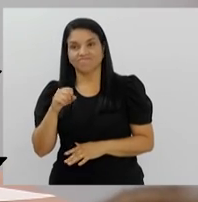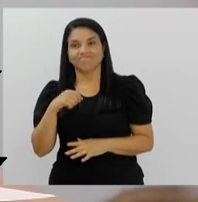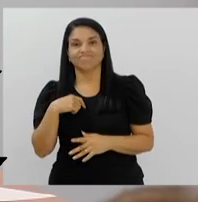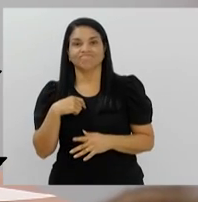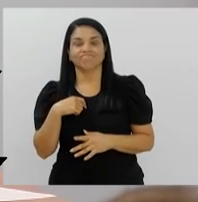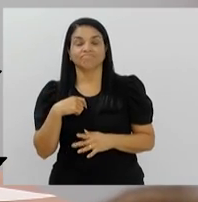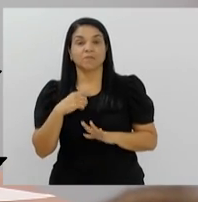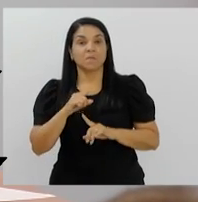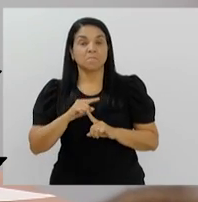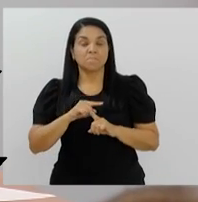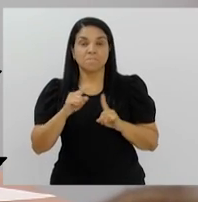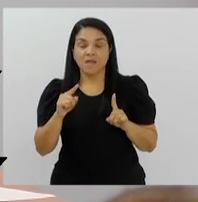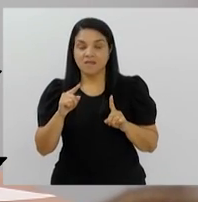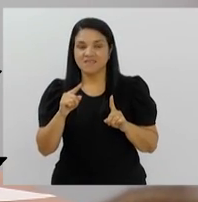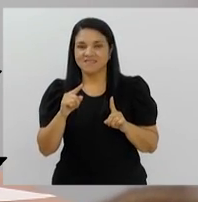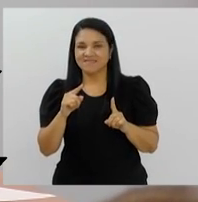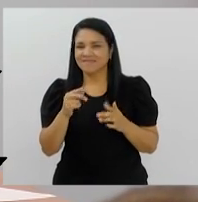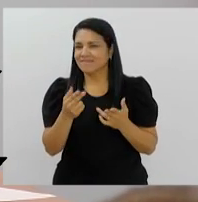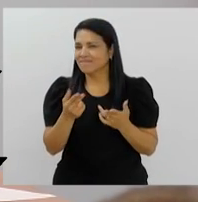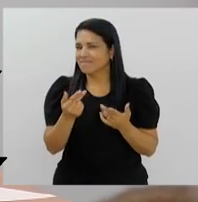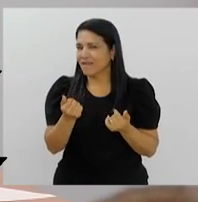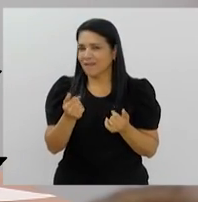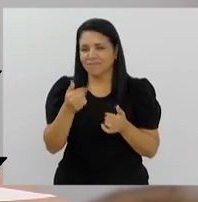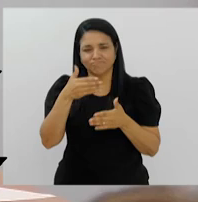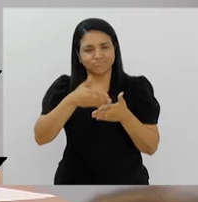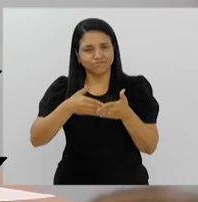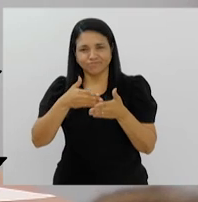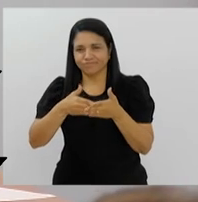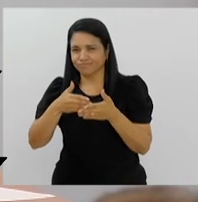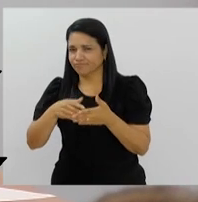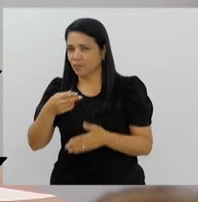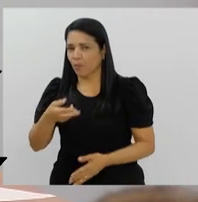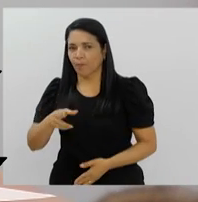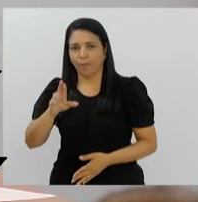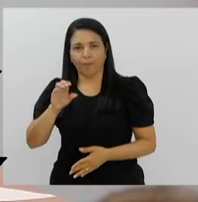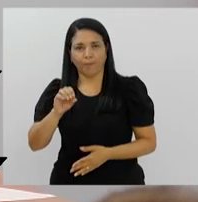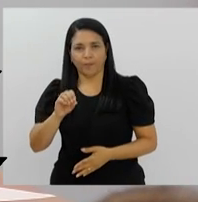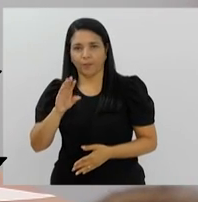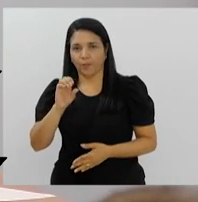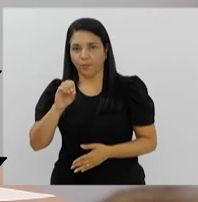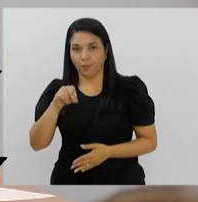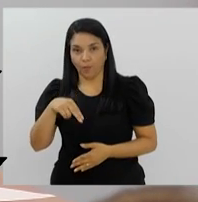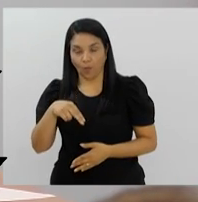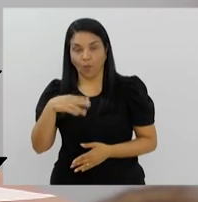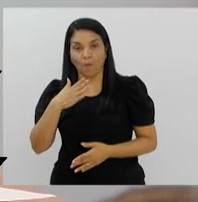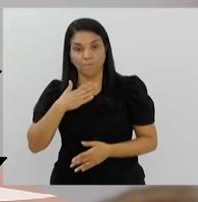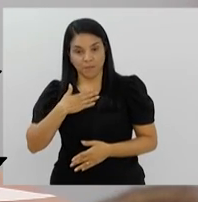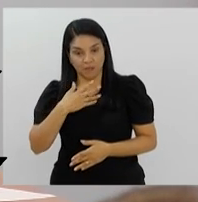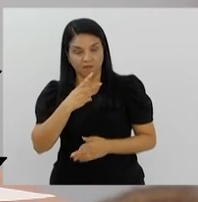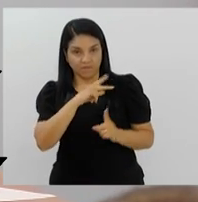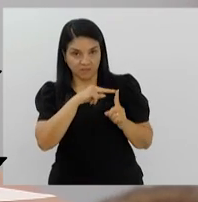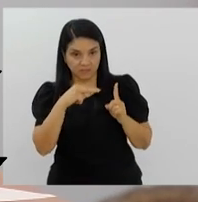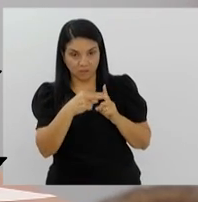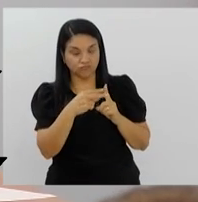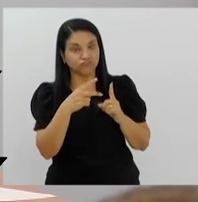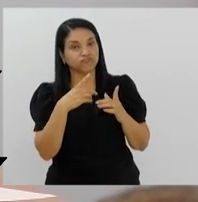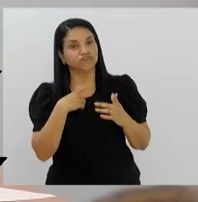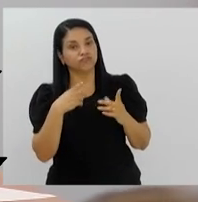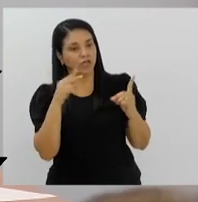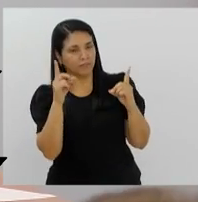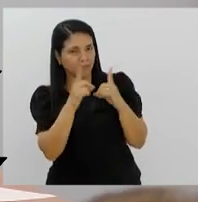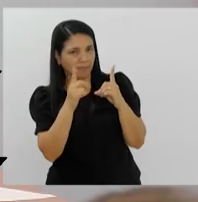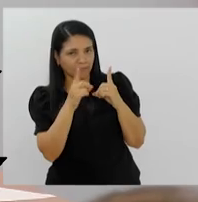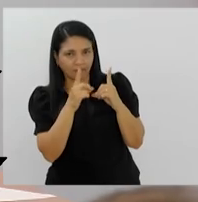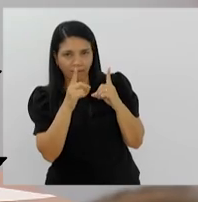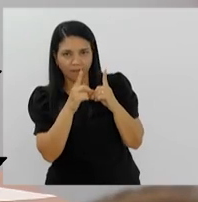nada disso vai impedir que o PROCON Estadual na minha visão presidente do Procom ter atribuição de atender os consumidores do Estado do Rio de